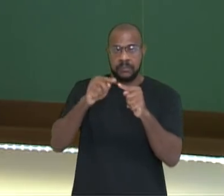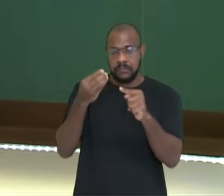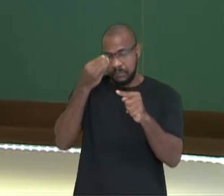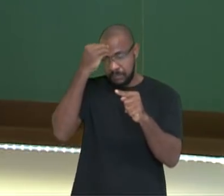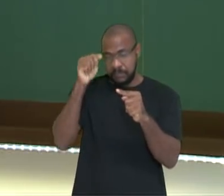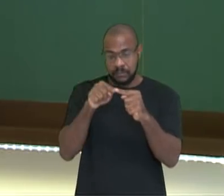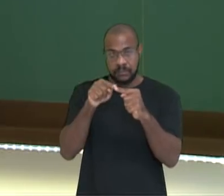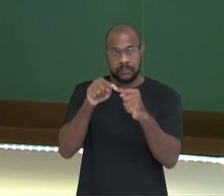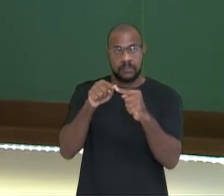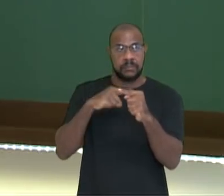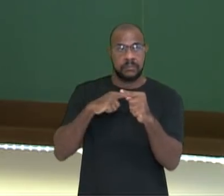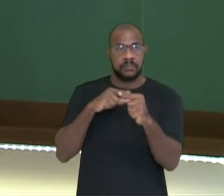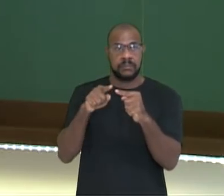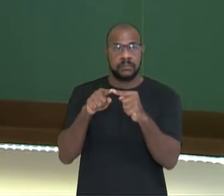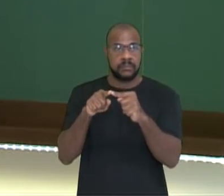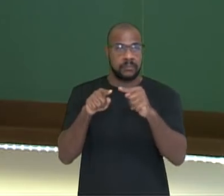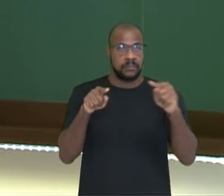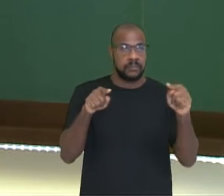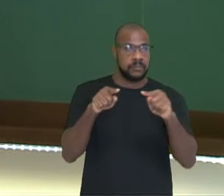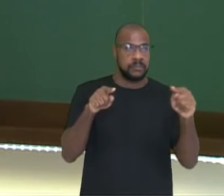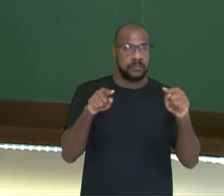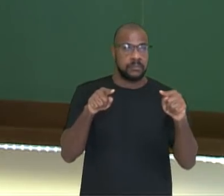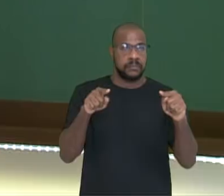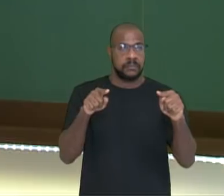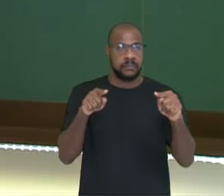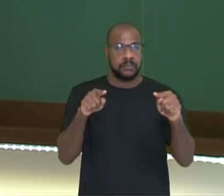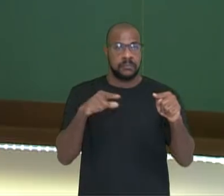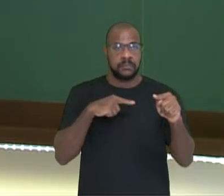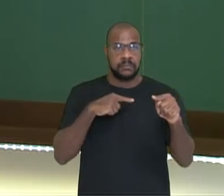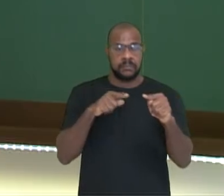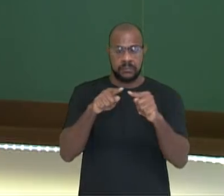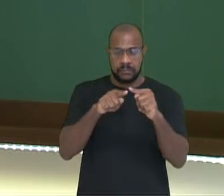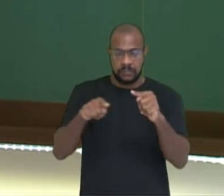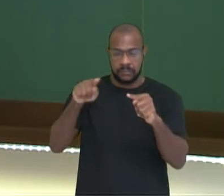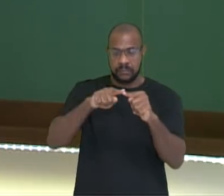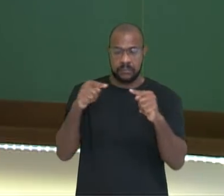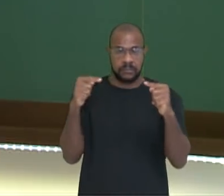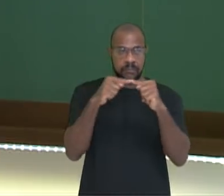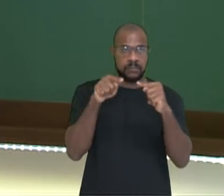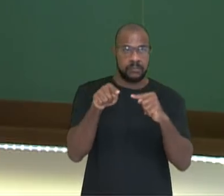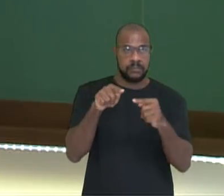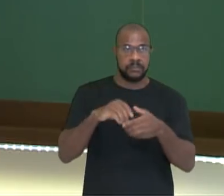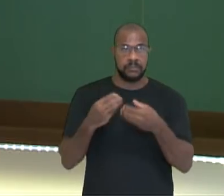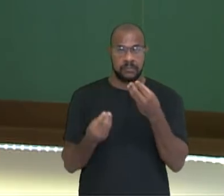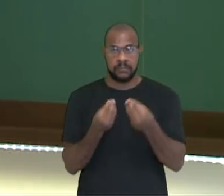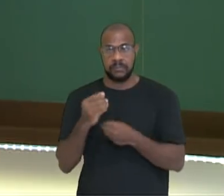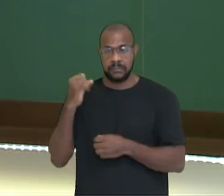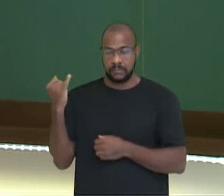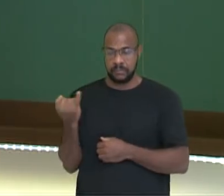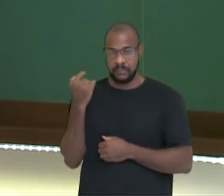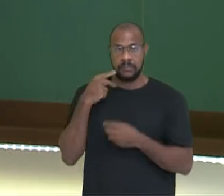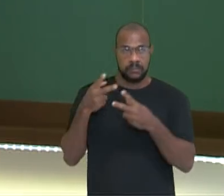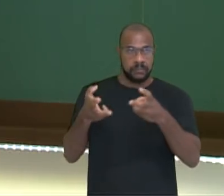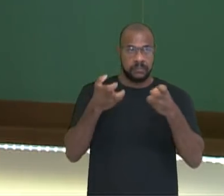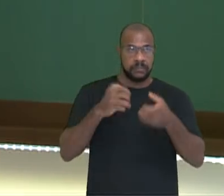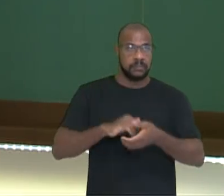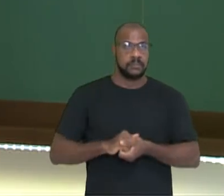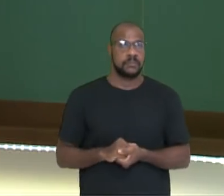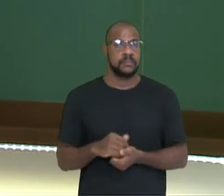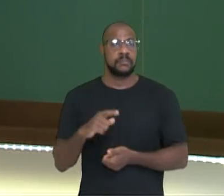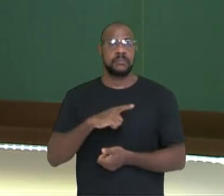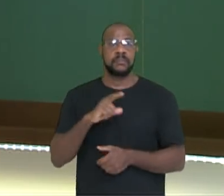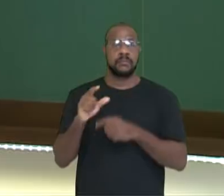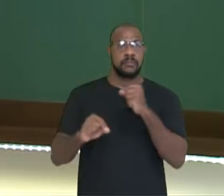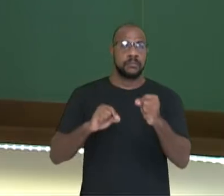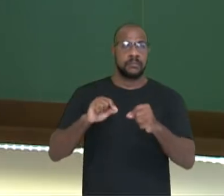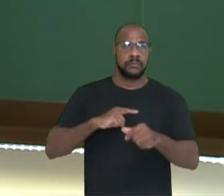lá que ele tem a origem coincidindo com o centro da circunferência. Essa que é o mais importante. E nós temos aí